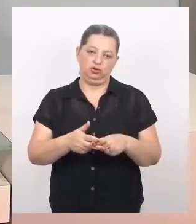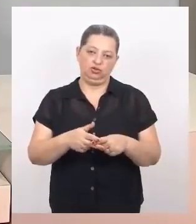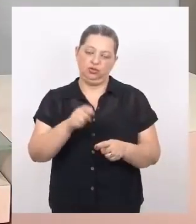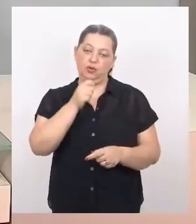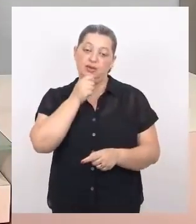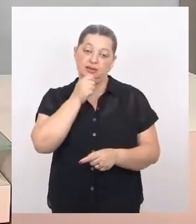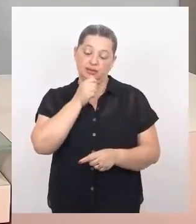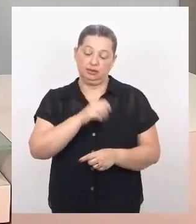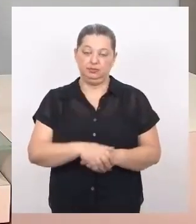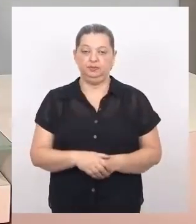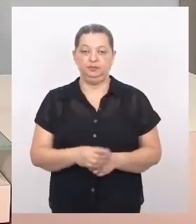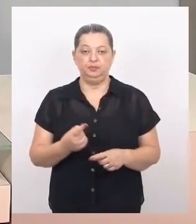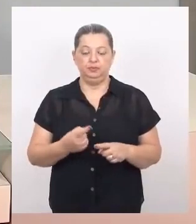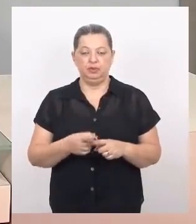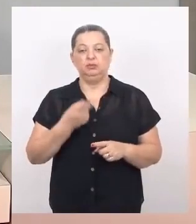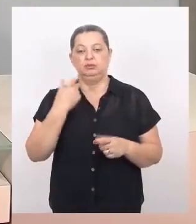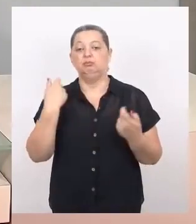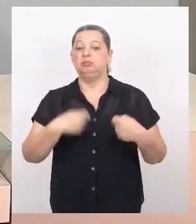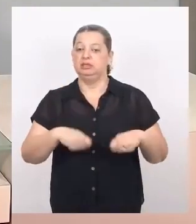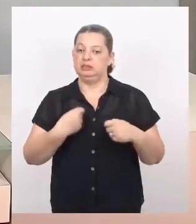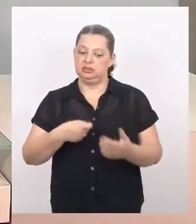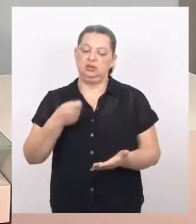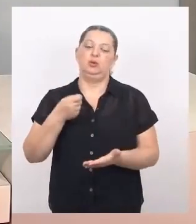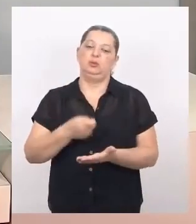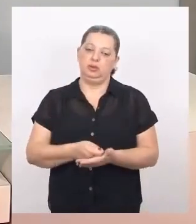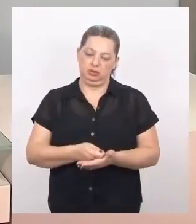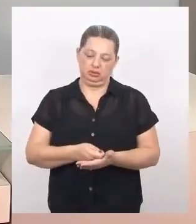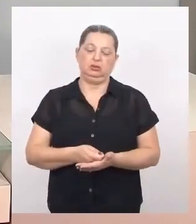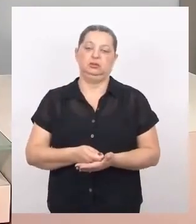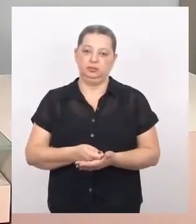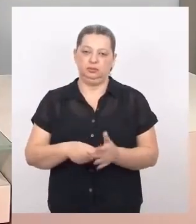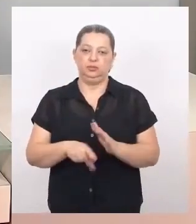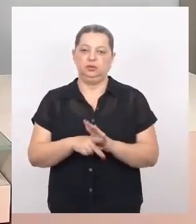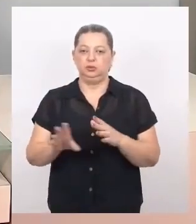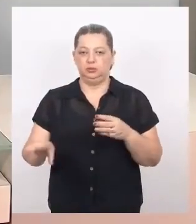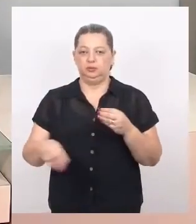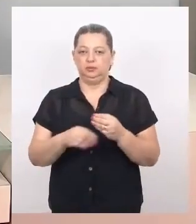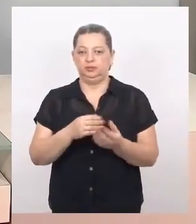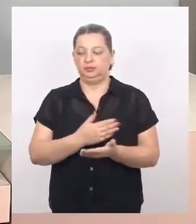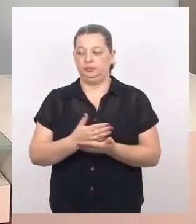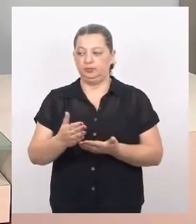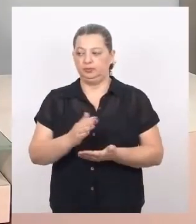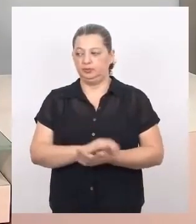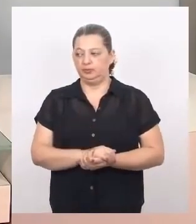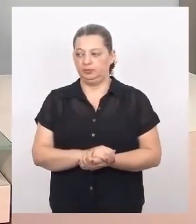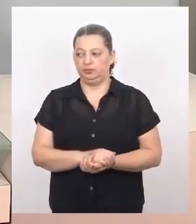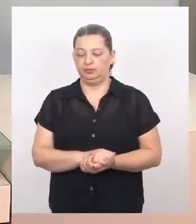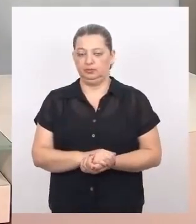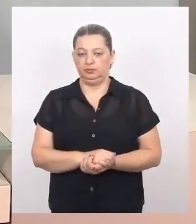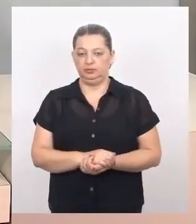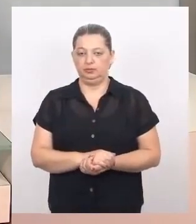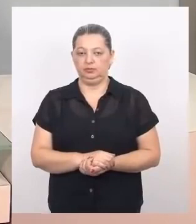de nenhuma forma e que ele precisa ser atendido na atribuição inicial. Isso a gente também vai incluir